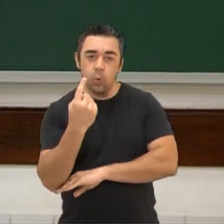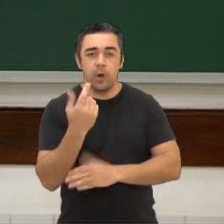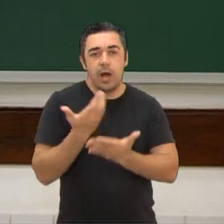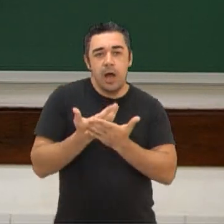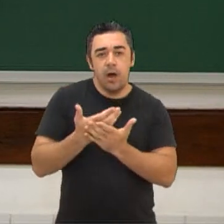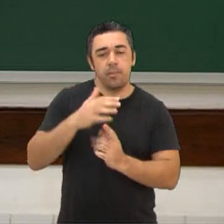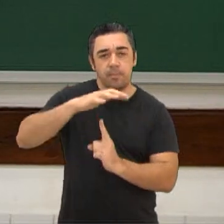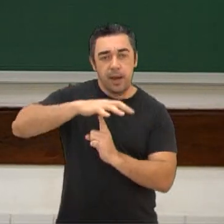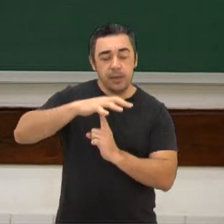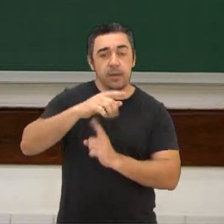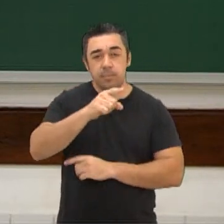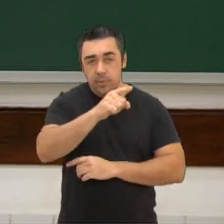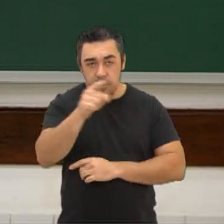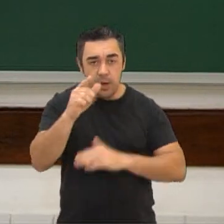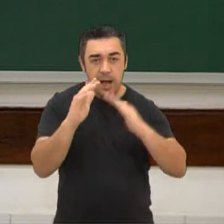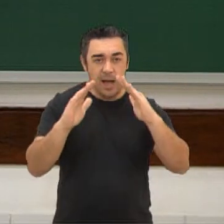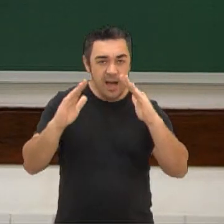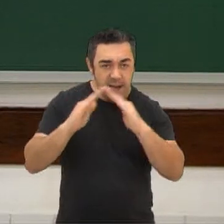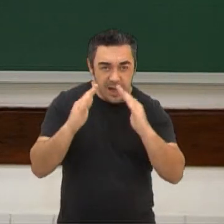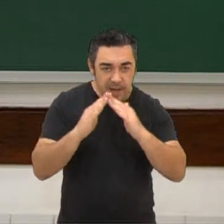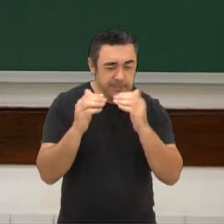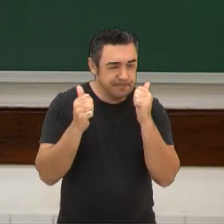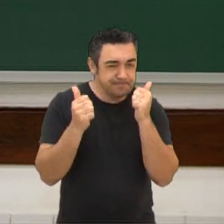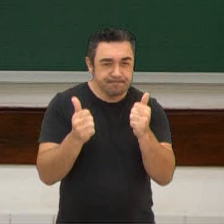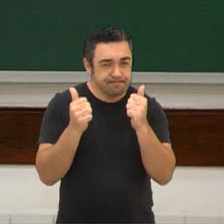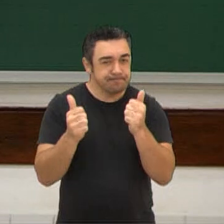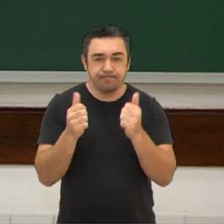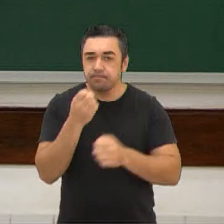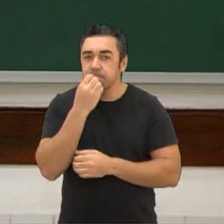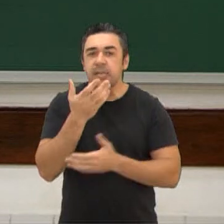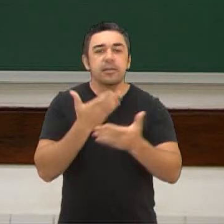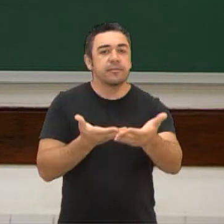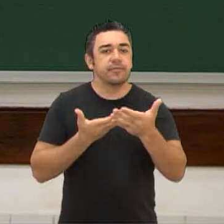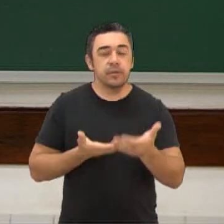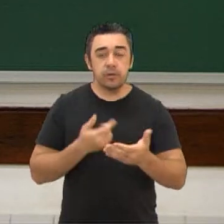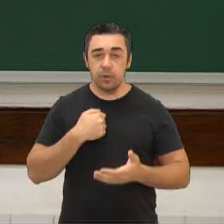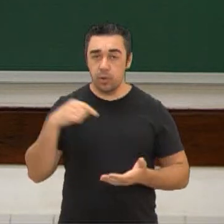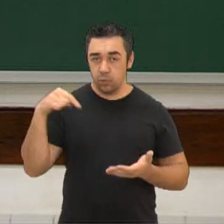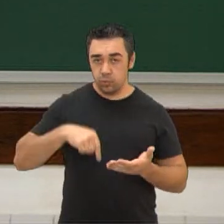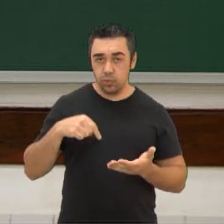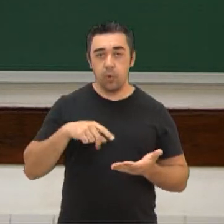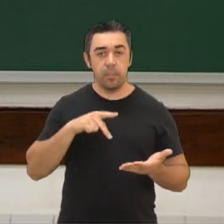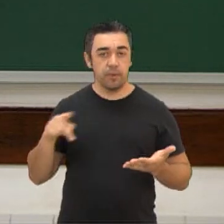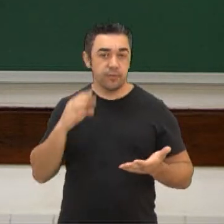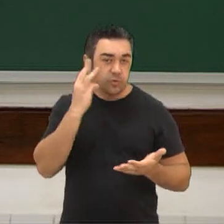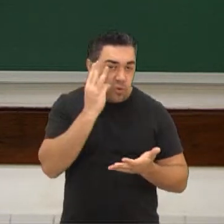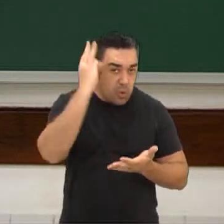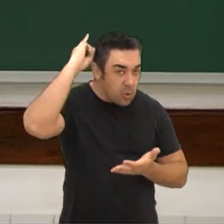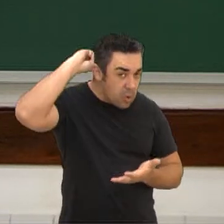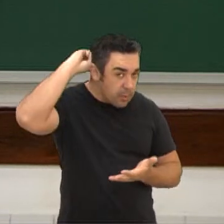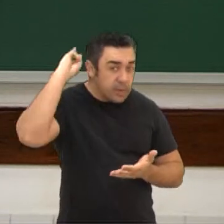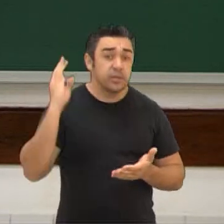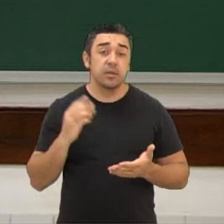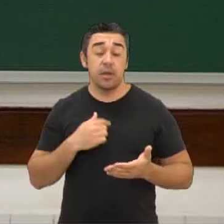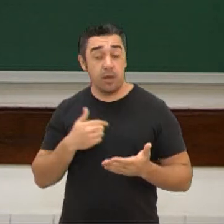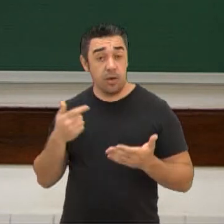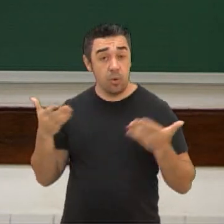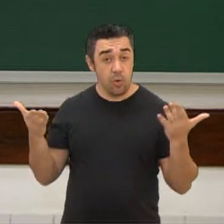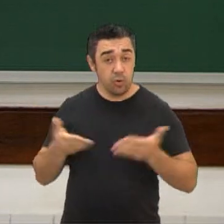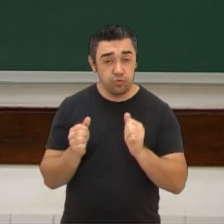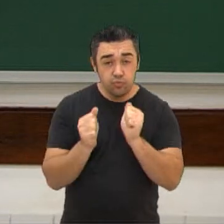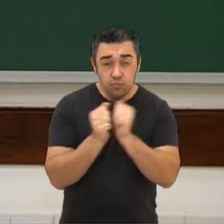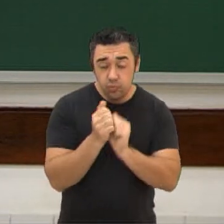Aula Paraná, para sua casa, galera, sejam muito bem-vindos. Eu sou o professor Robert e